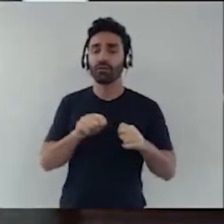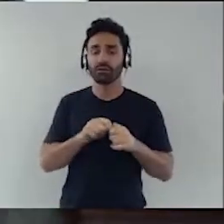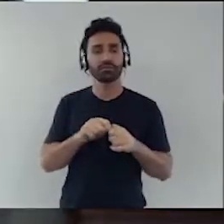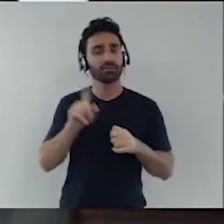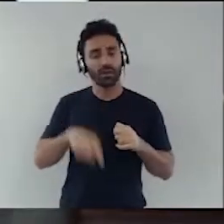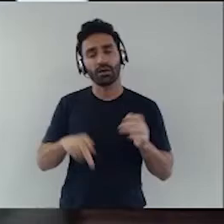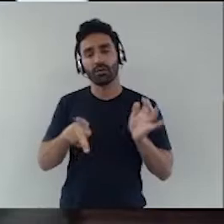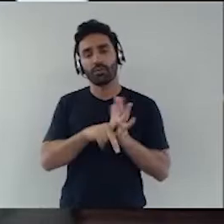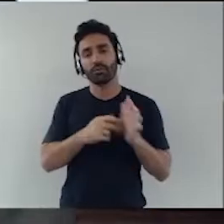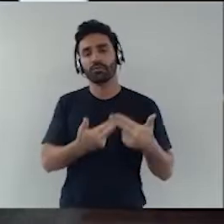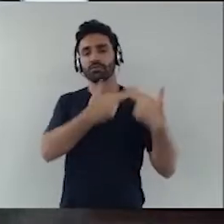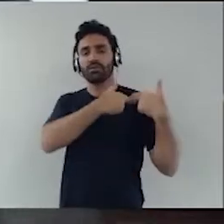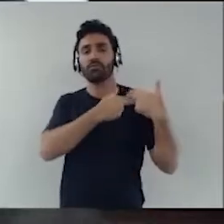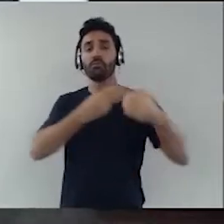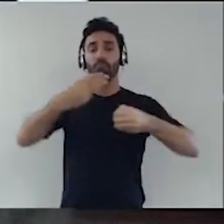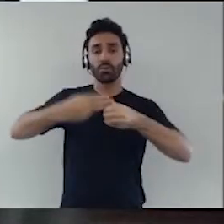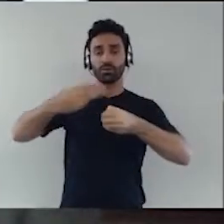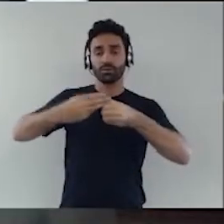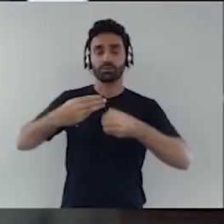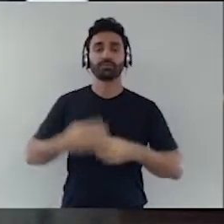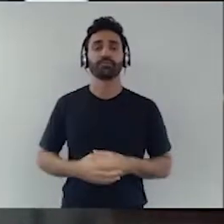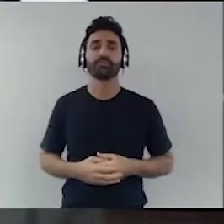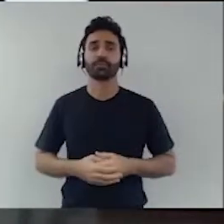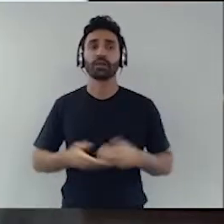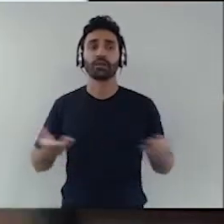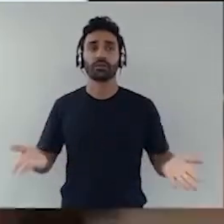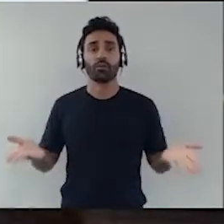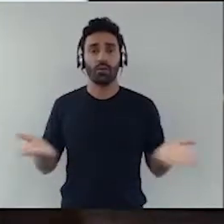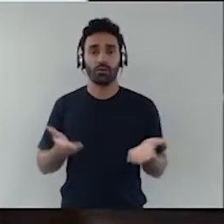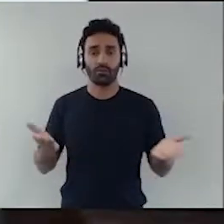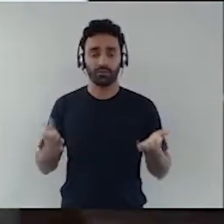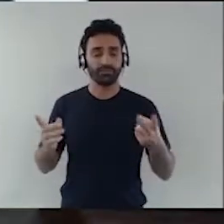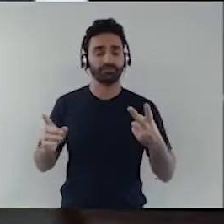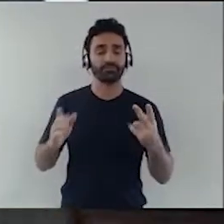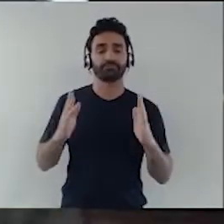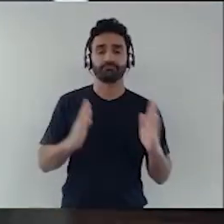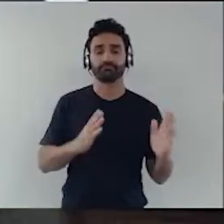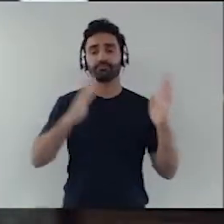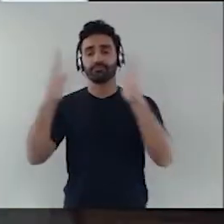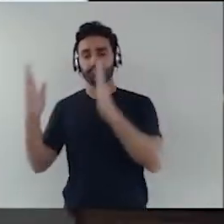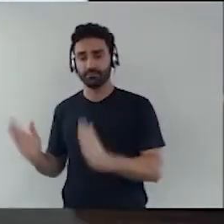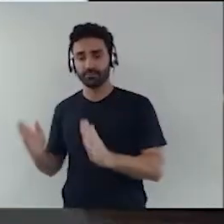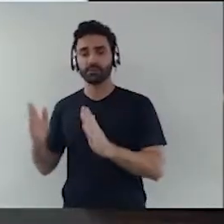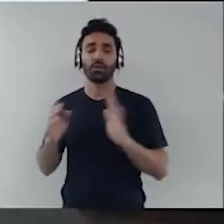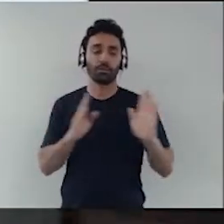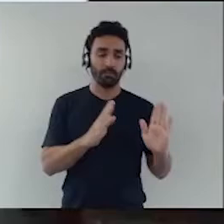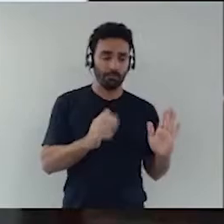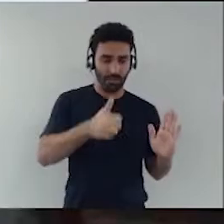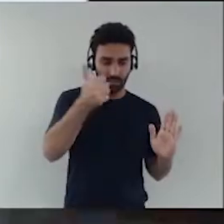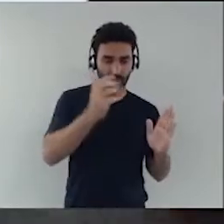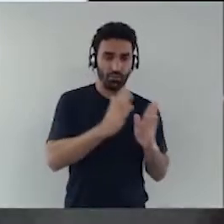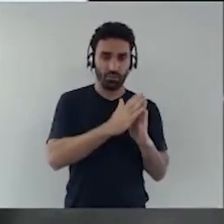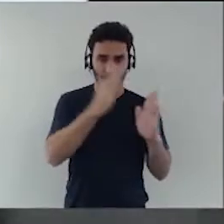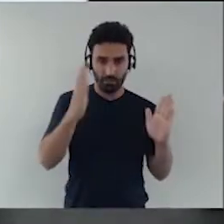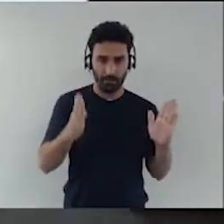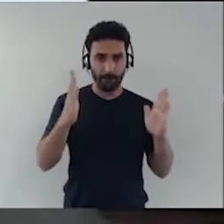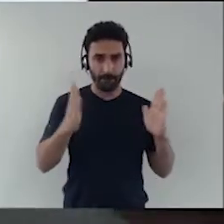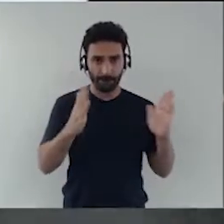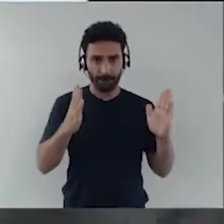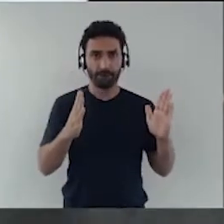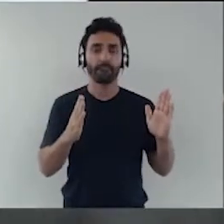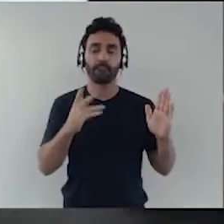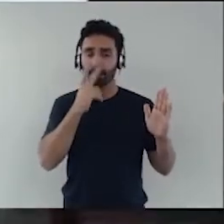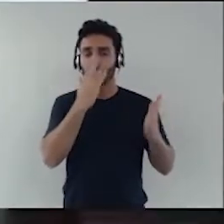é o município. Então, nós passamos agora ao segundo momento. A meu juízo, a definição do que abre